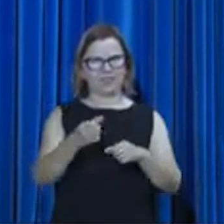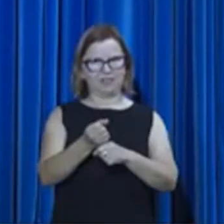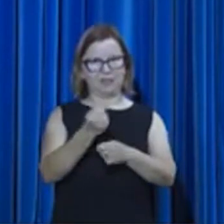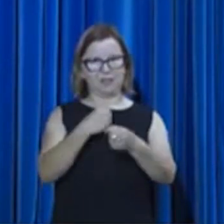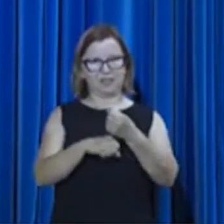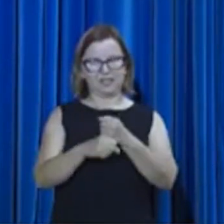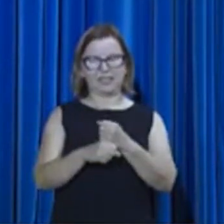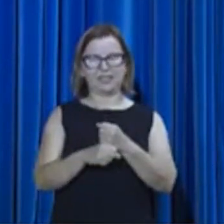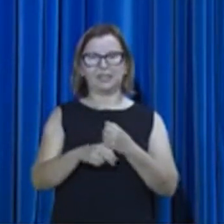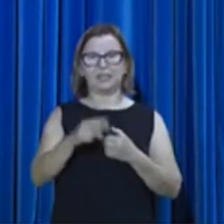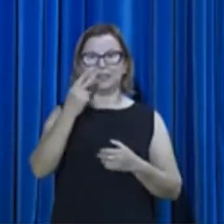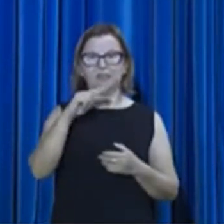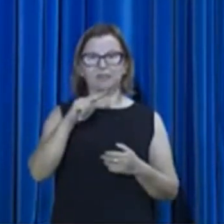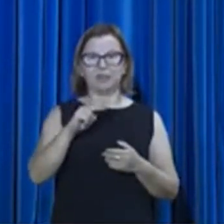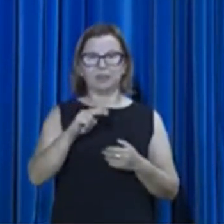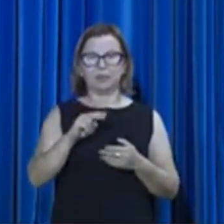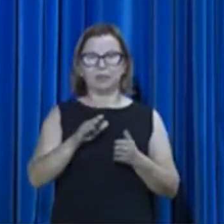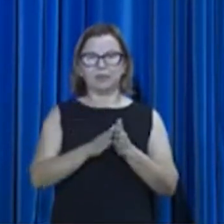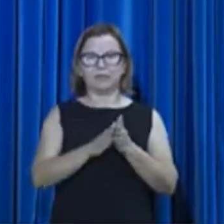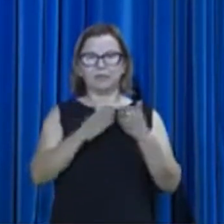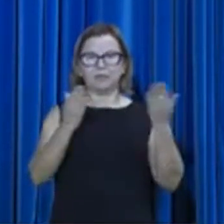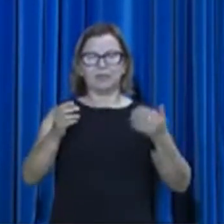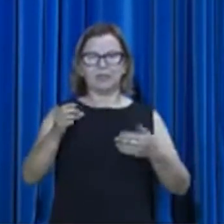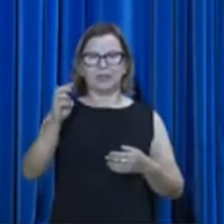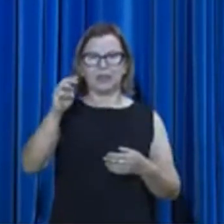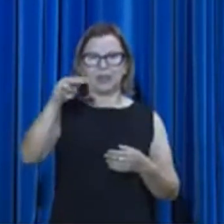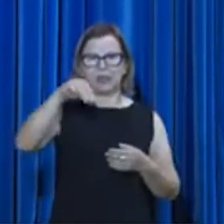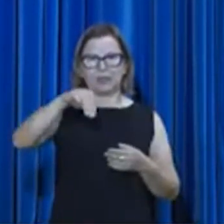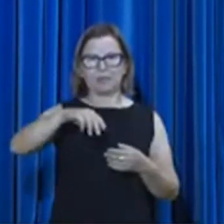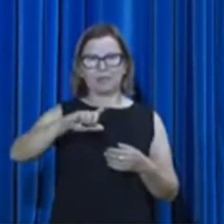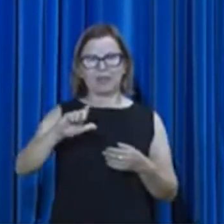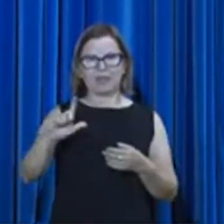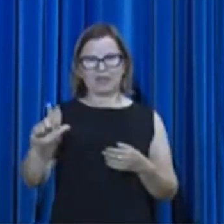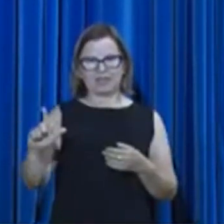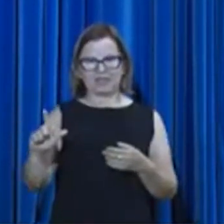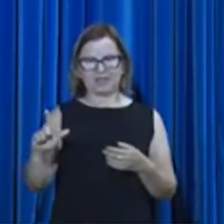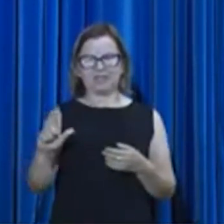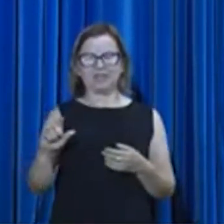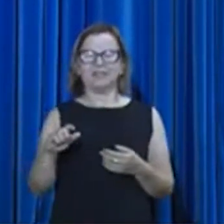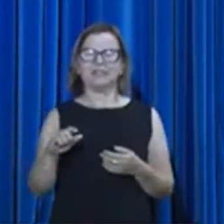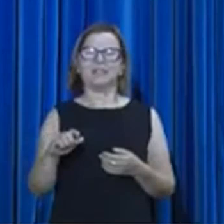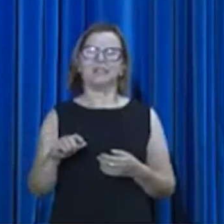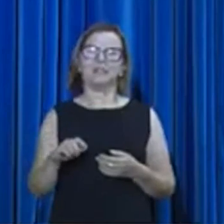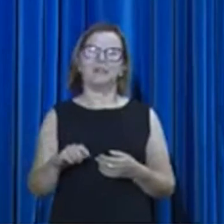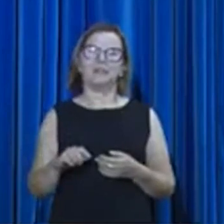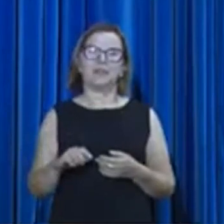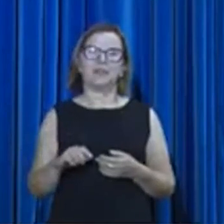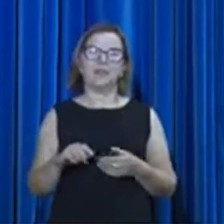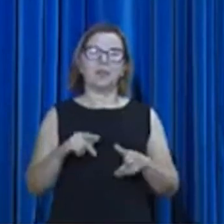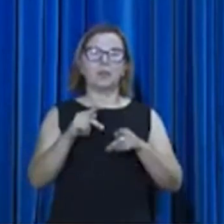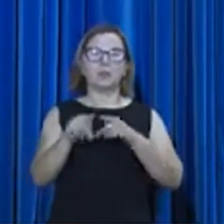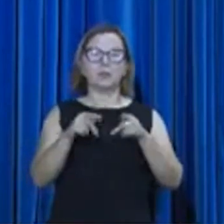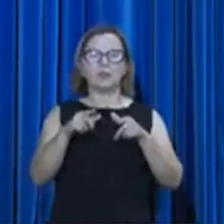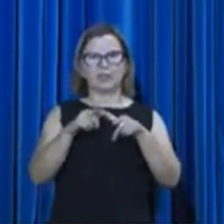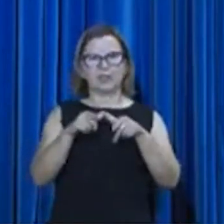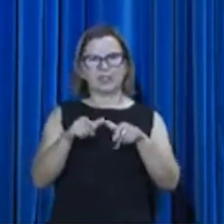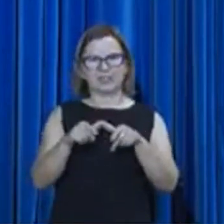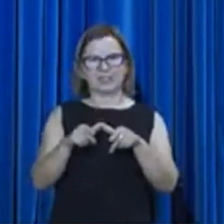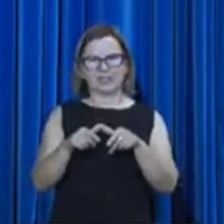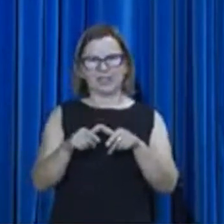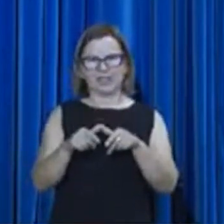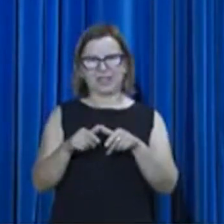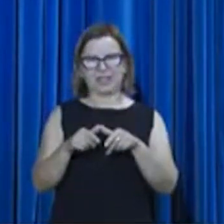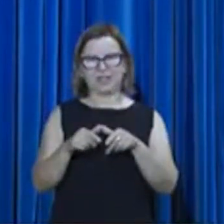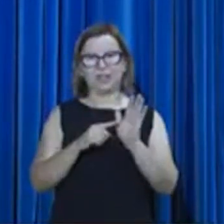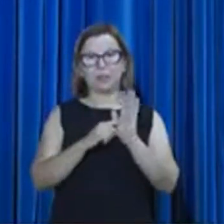livro de Malaquias sobre a adoração em todos os âmbitos das nossas vidas, ou do povo de Israel, como nós vimos no próprio texto